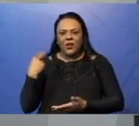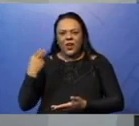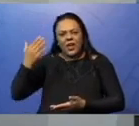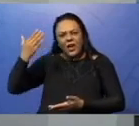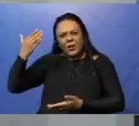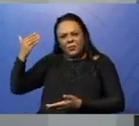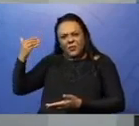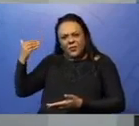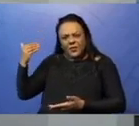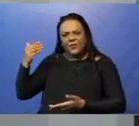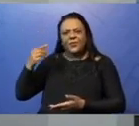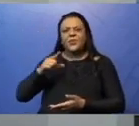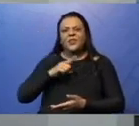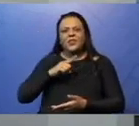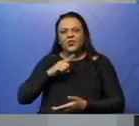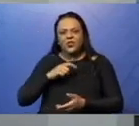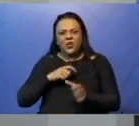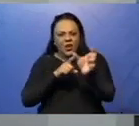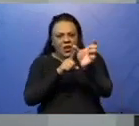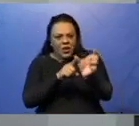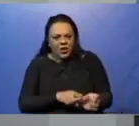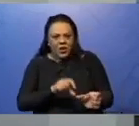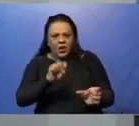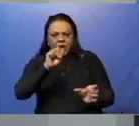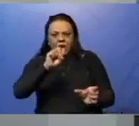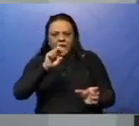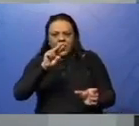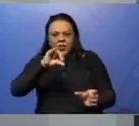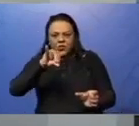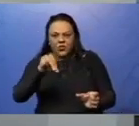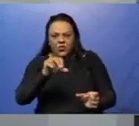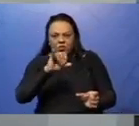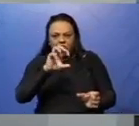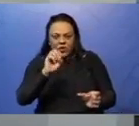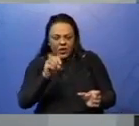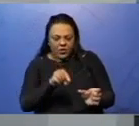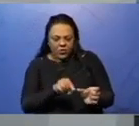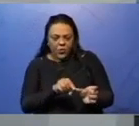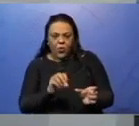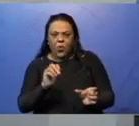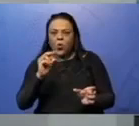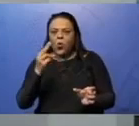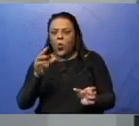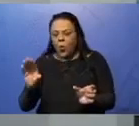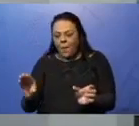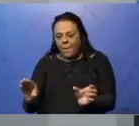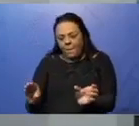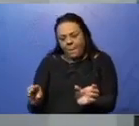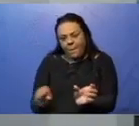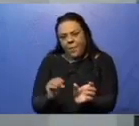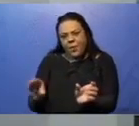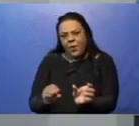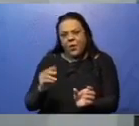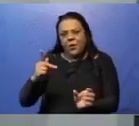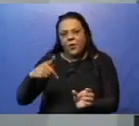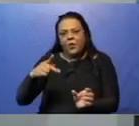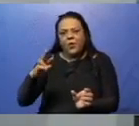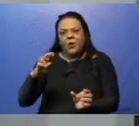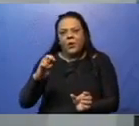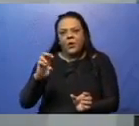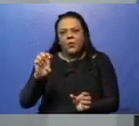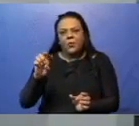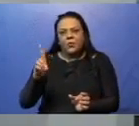que tinha o sujeito, o predicado, como localizar o sujeito, como localizar o predicado. Depois nós vimos